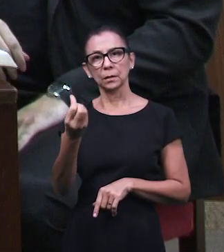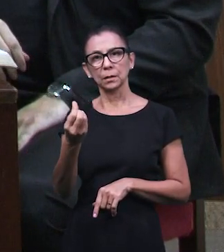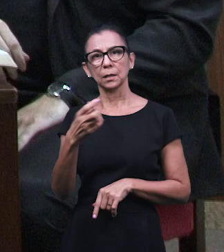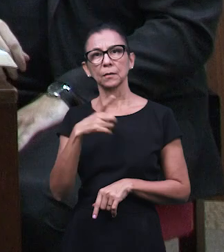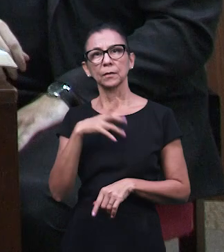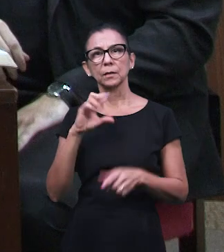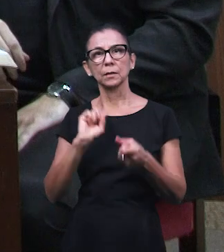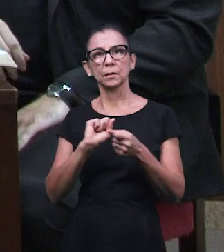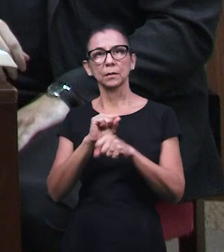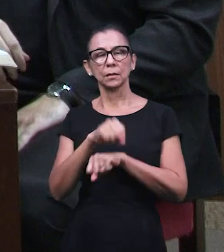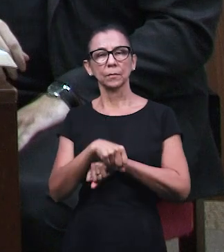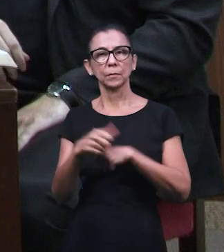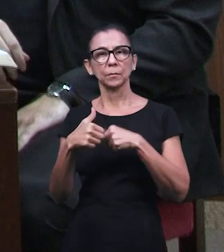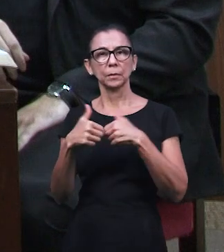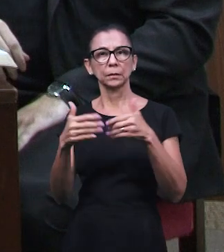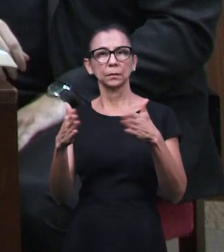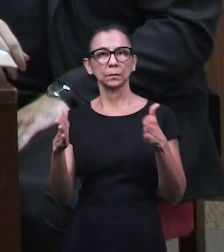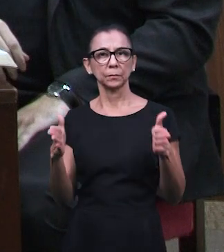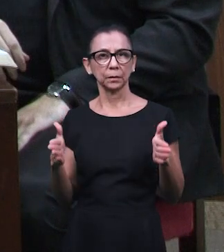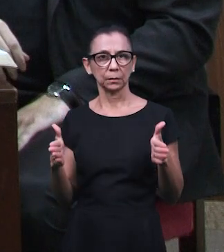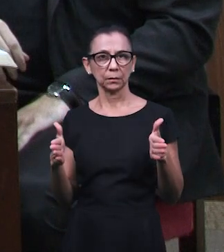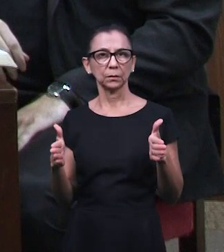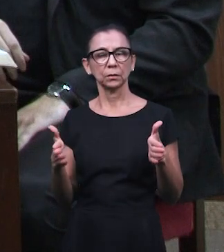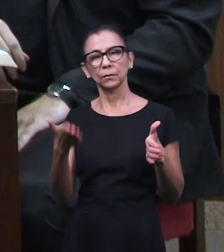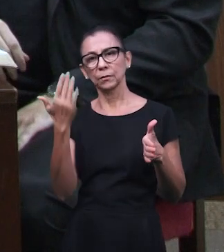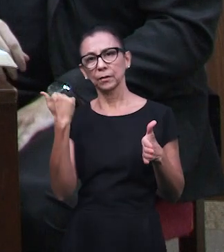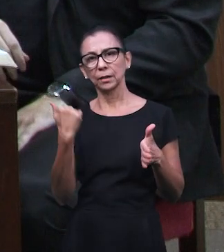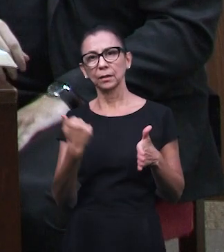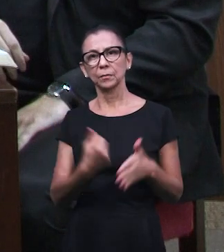de principiantes. Venha participar conosco, faça a sua